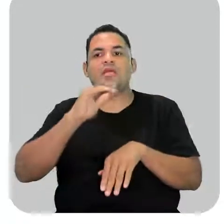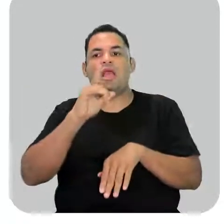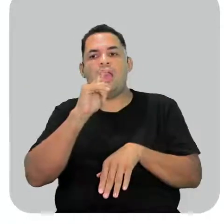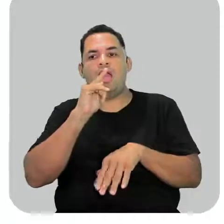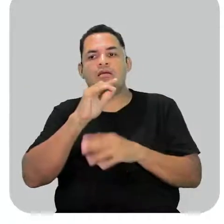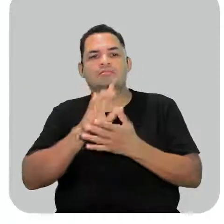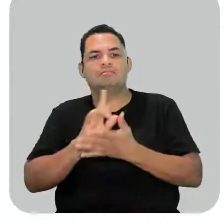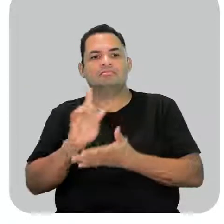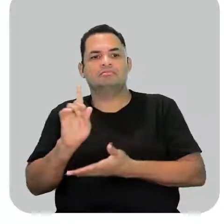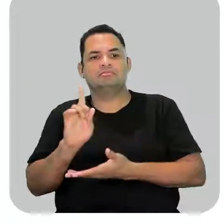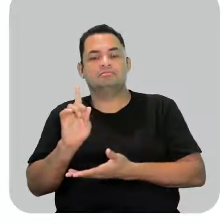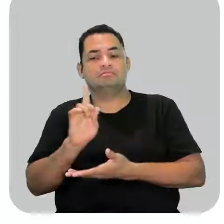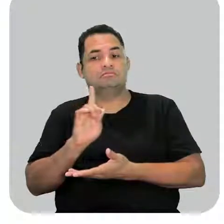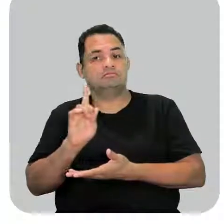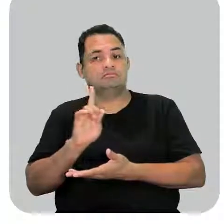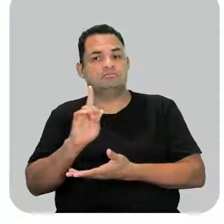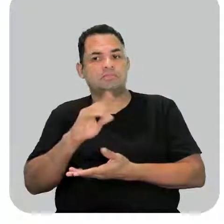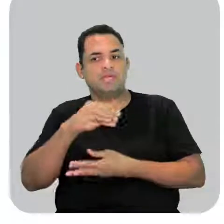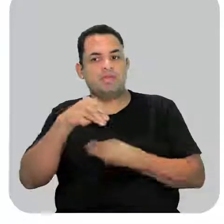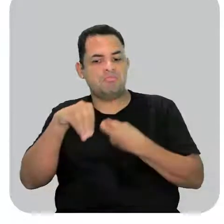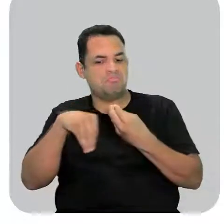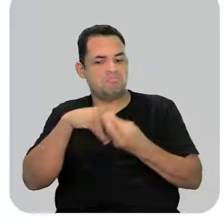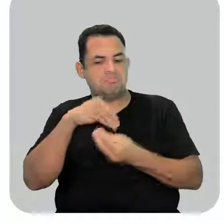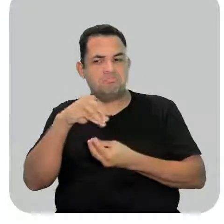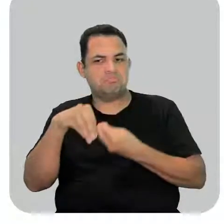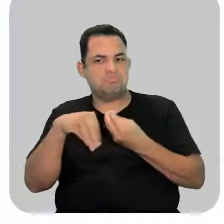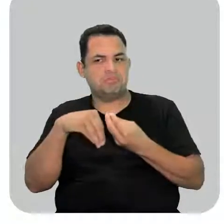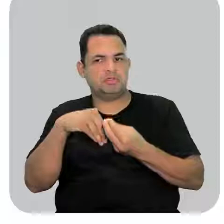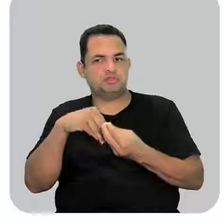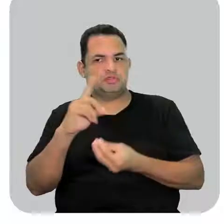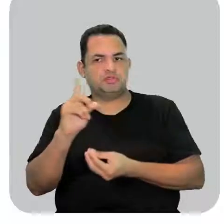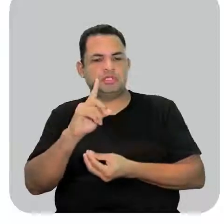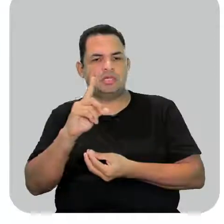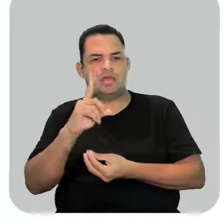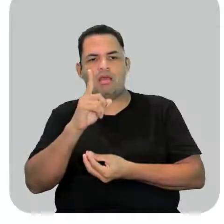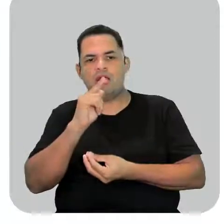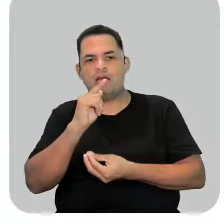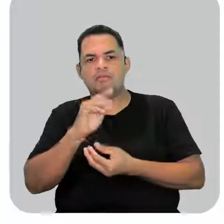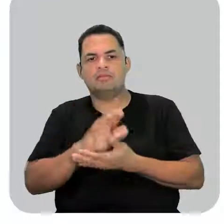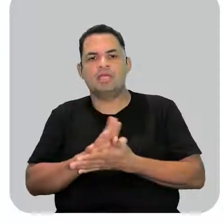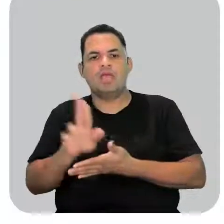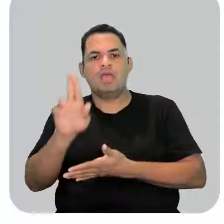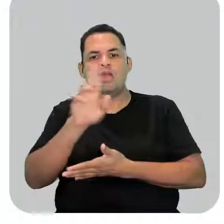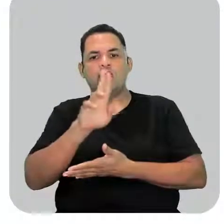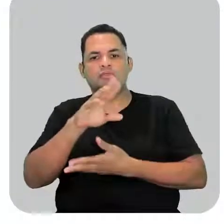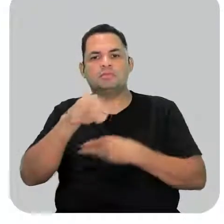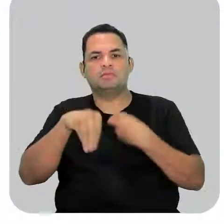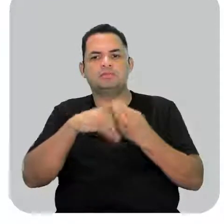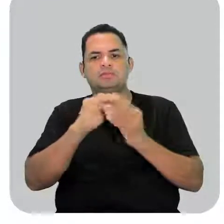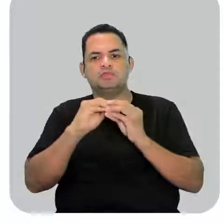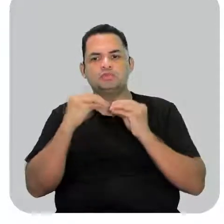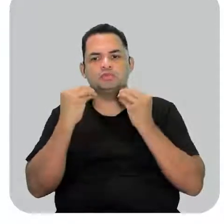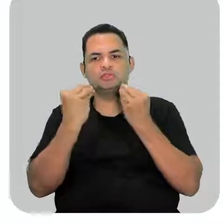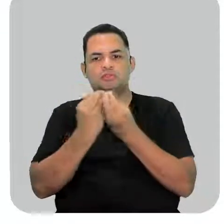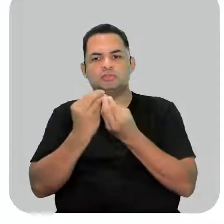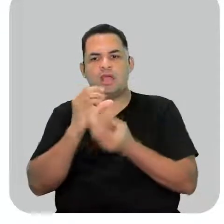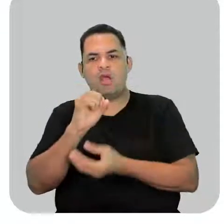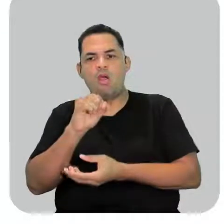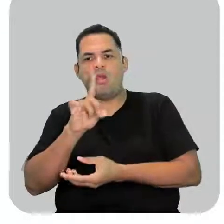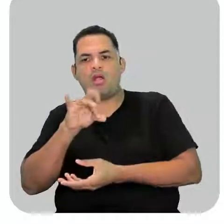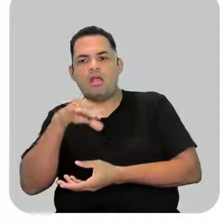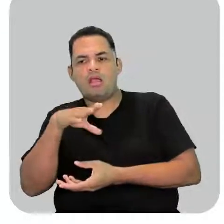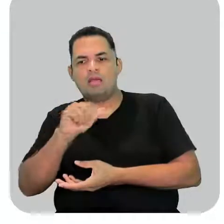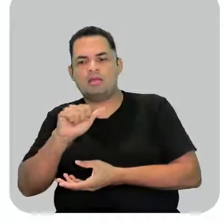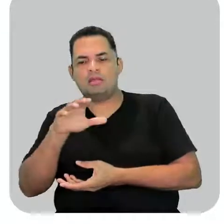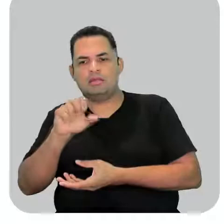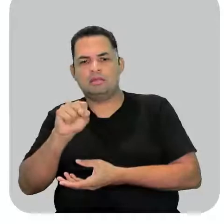e insolúvel em meio aquoso, né? É muito usado como solvente de substâncias